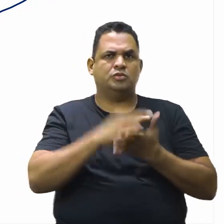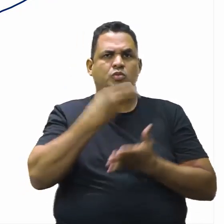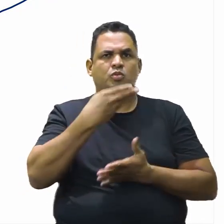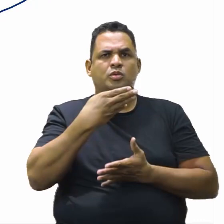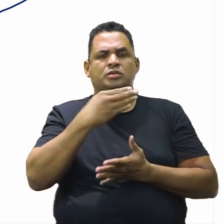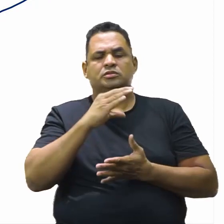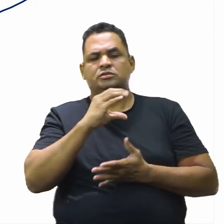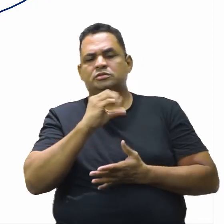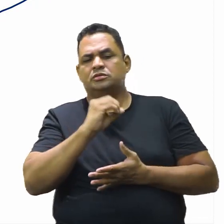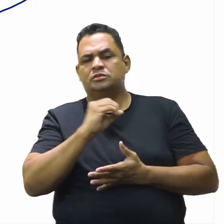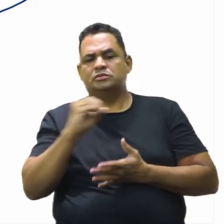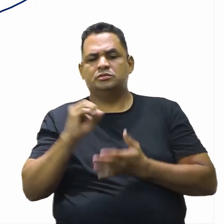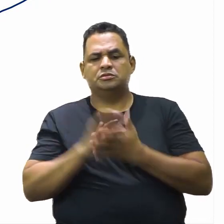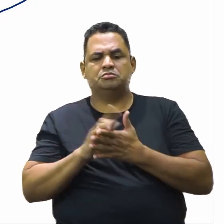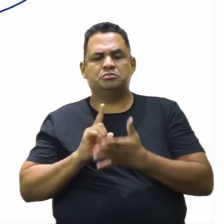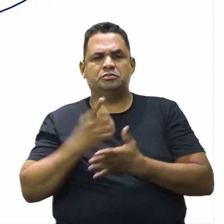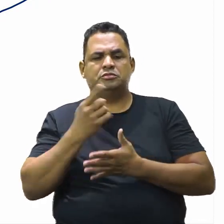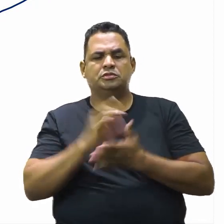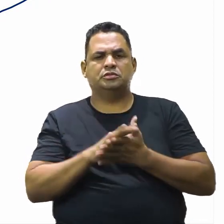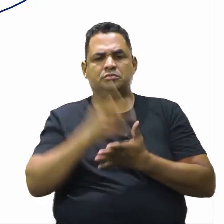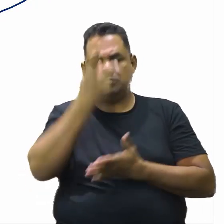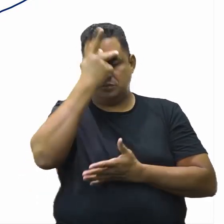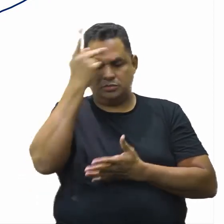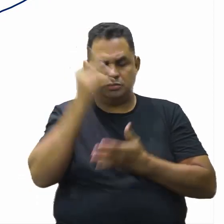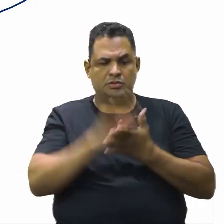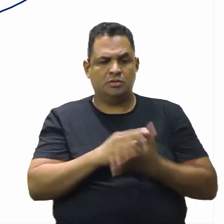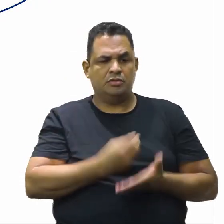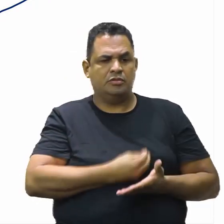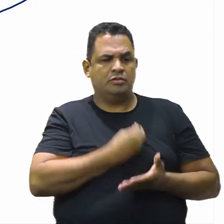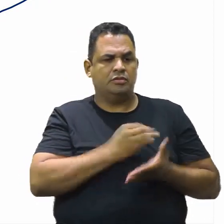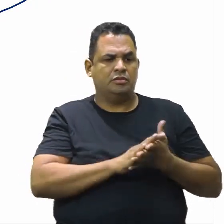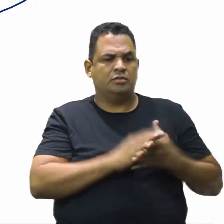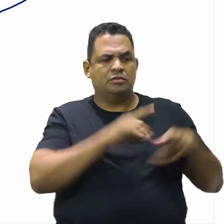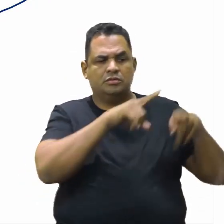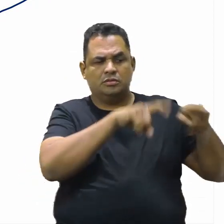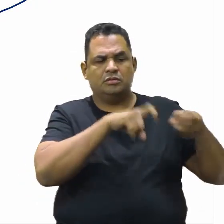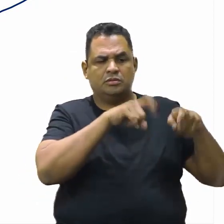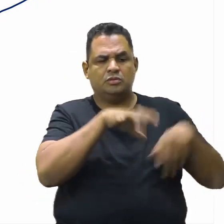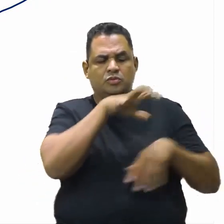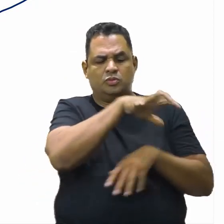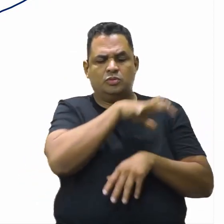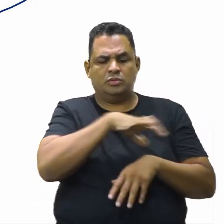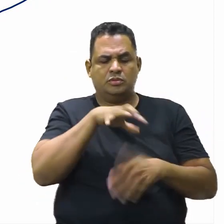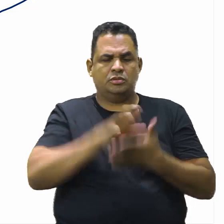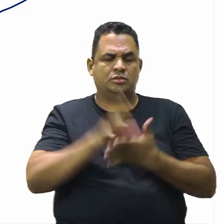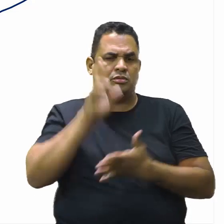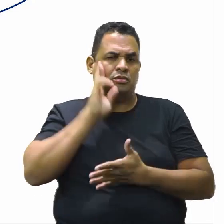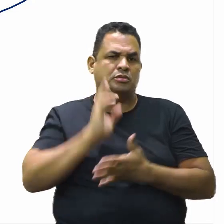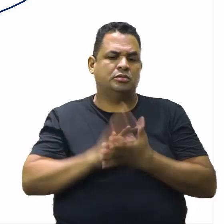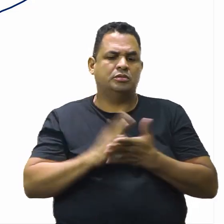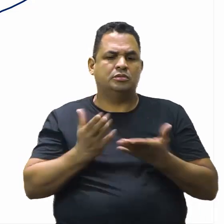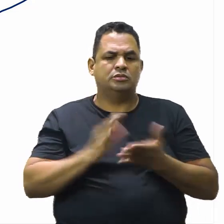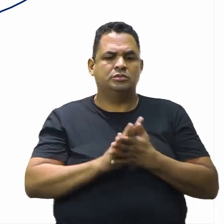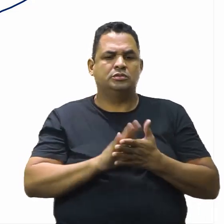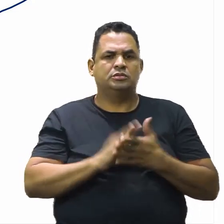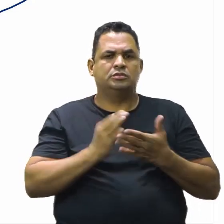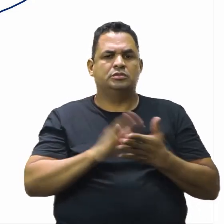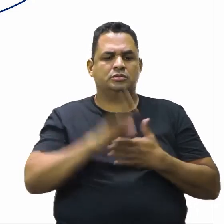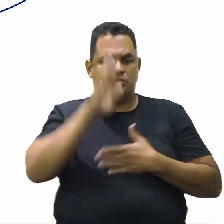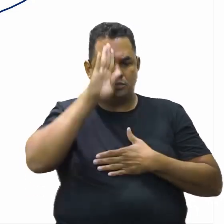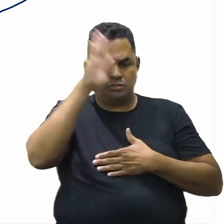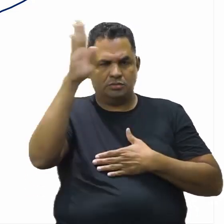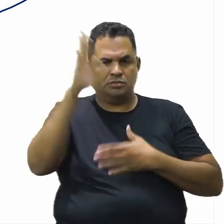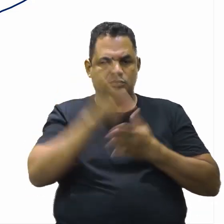pessoas vivendo aí nas áreas rurais do estado de Rondônia. Então, predomina no estado de Rondônia